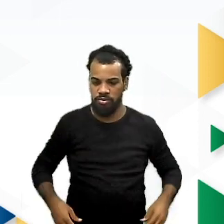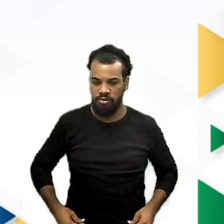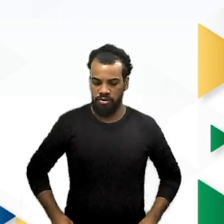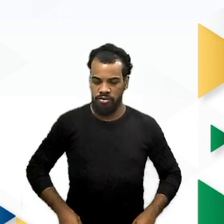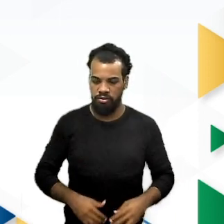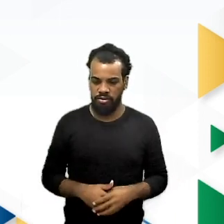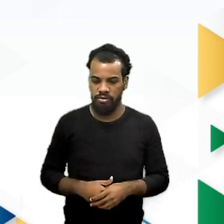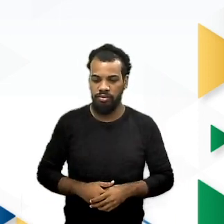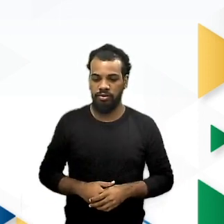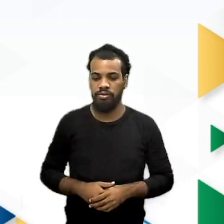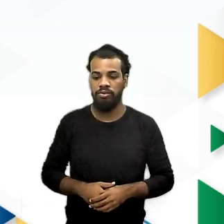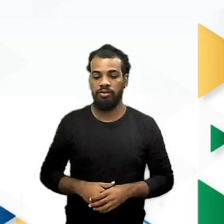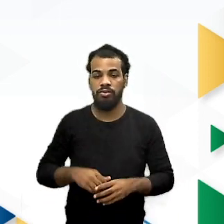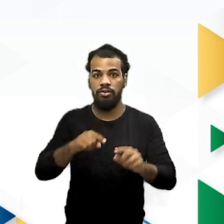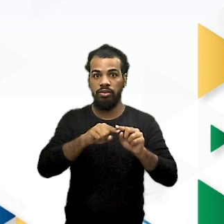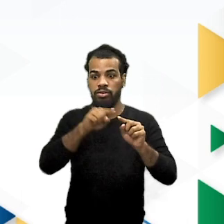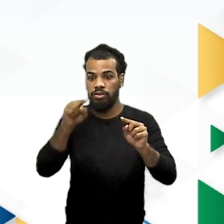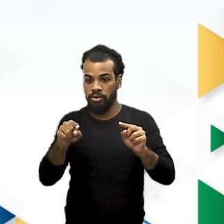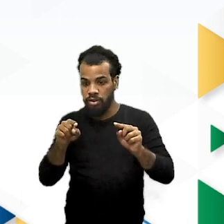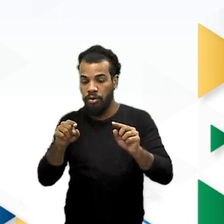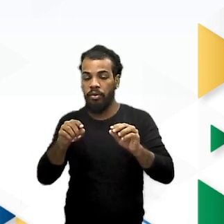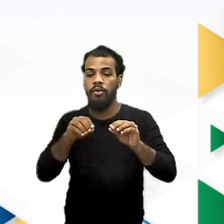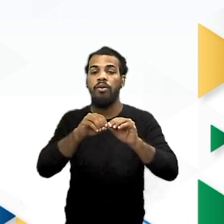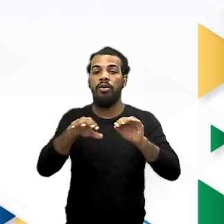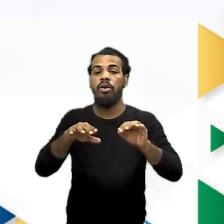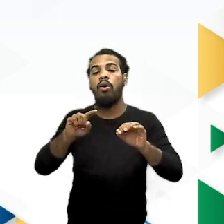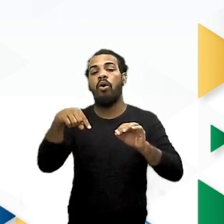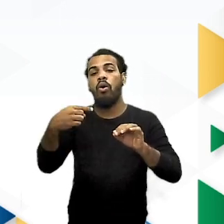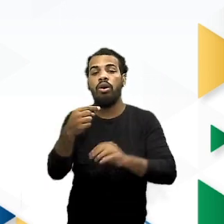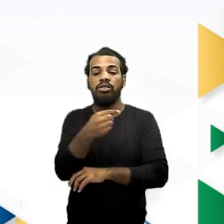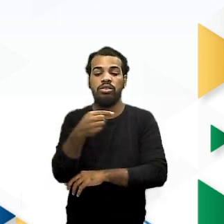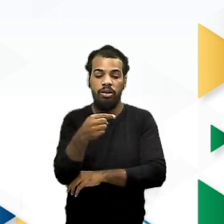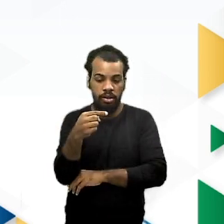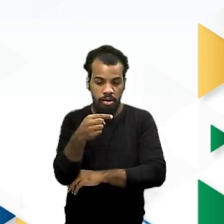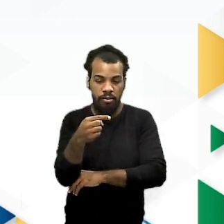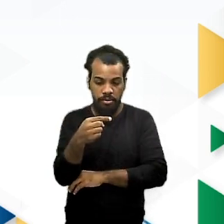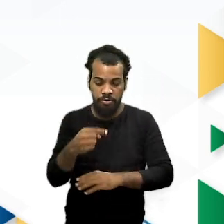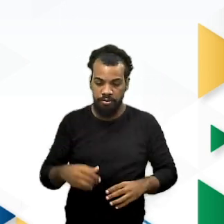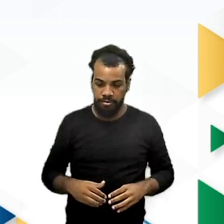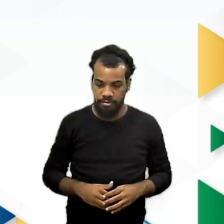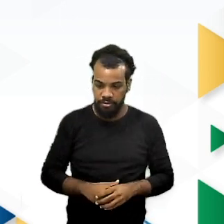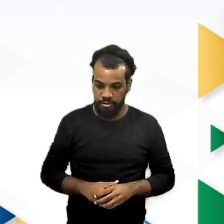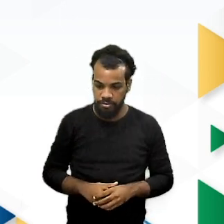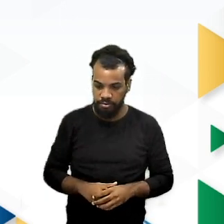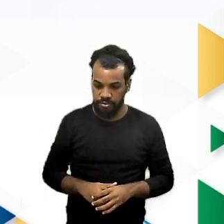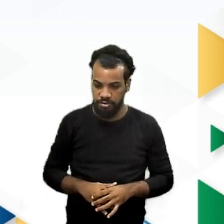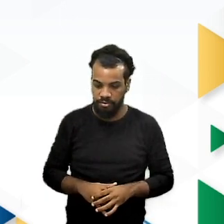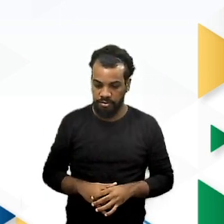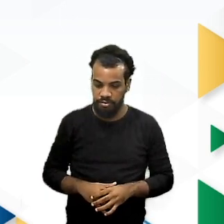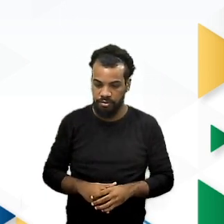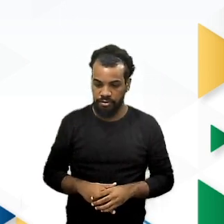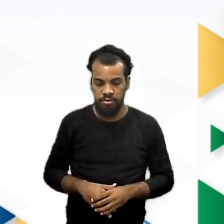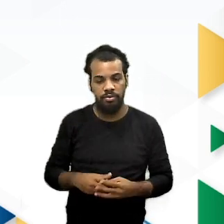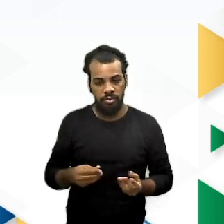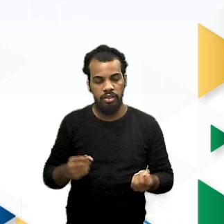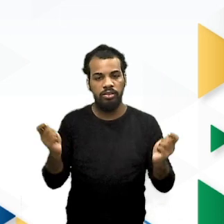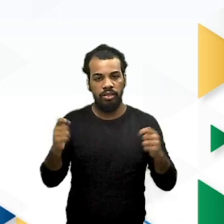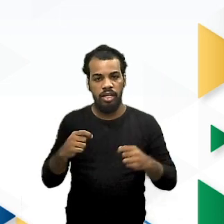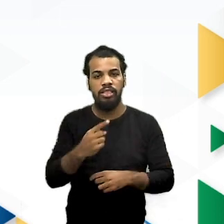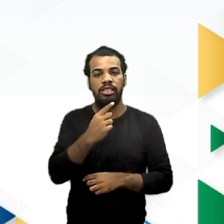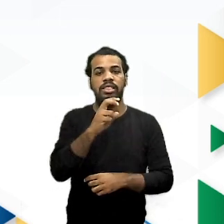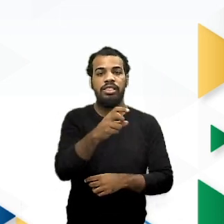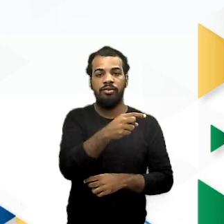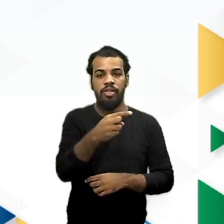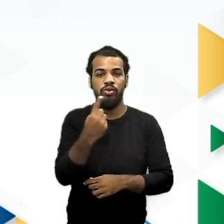ou você faz a distributiva, né? Ou você subtrai, então dá no mesmo, tá bom? Mas eu faria 5 menos 1 primeiro,